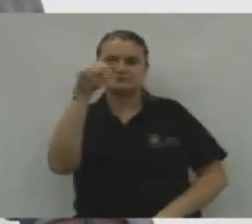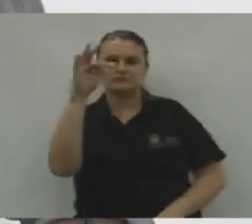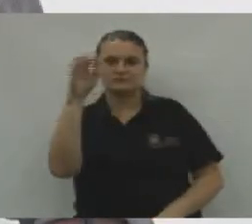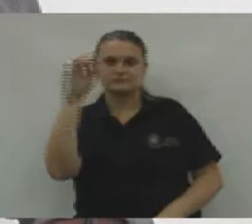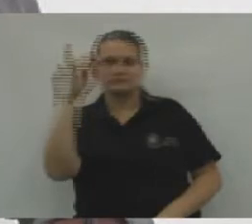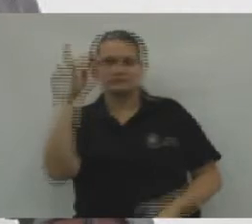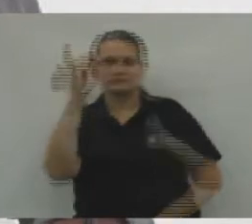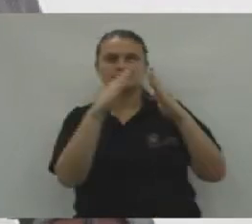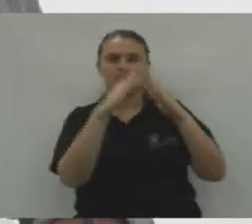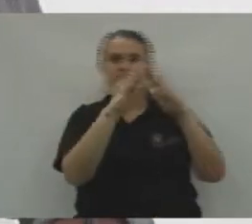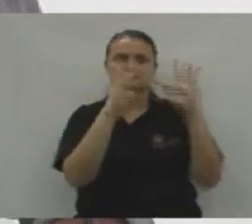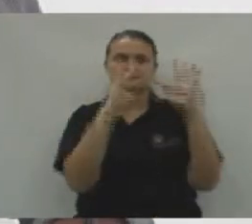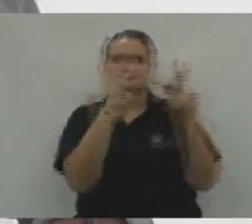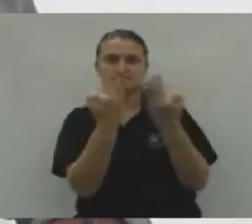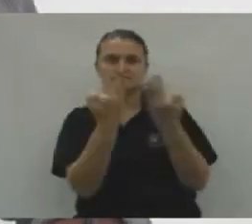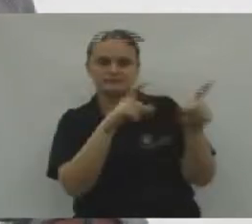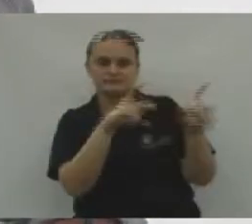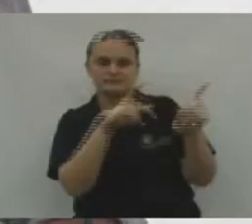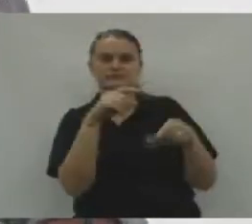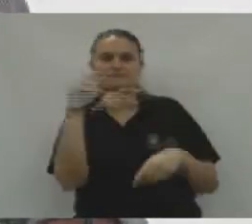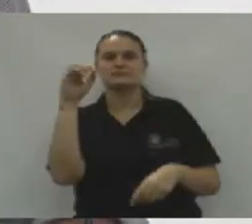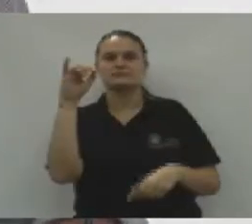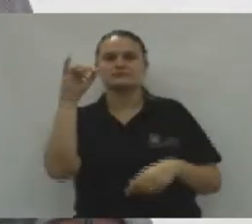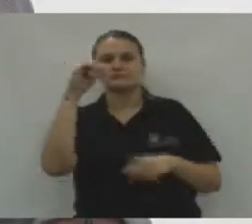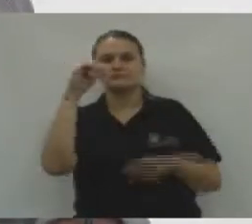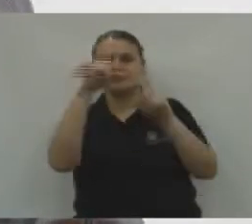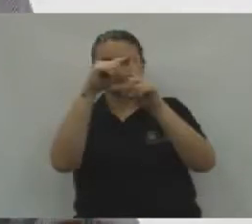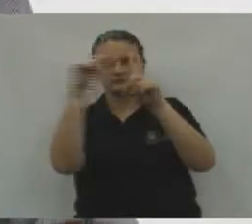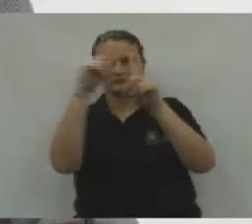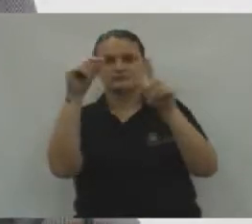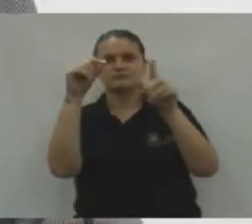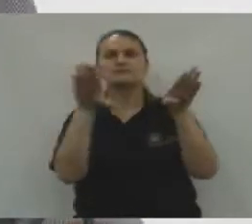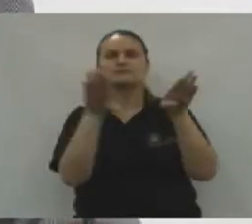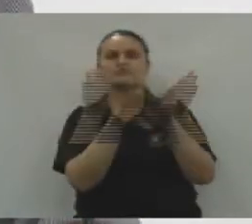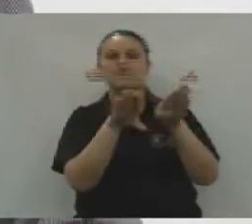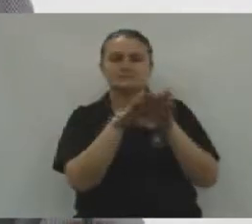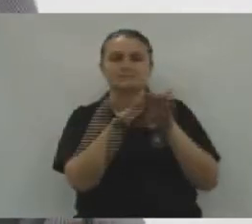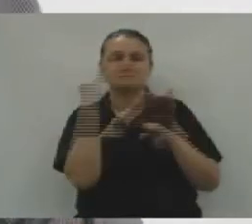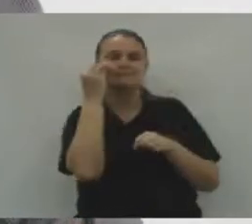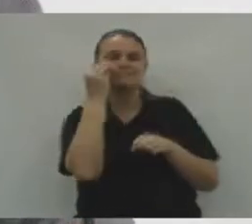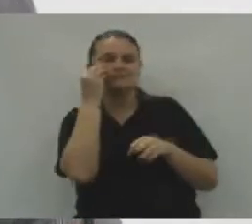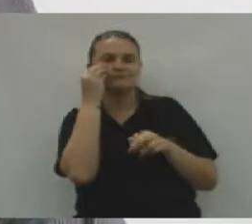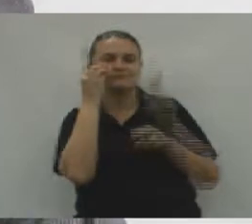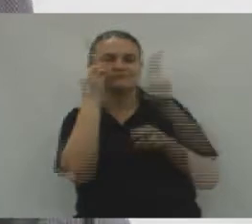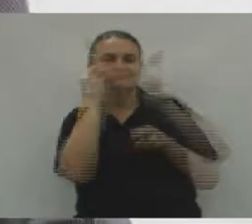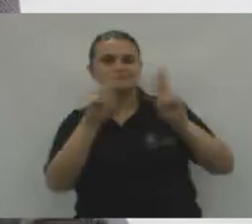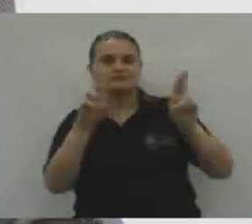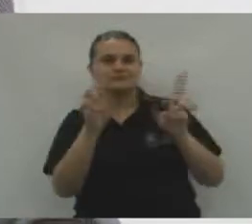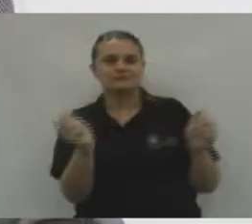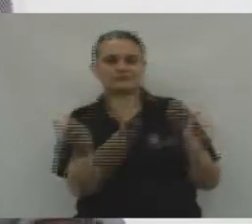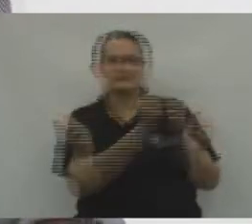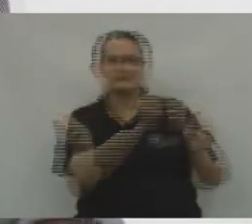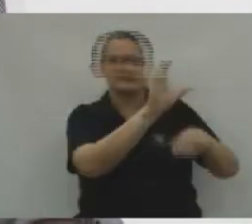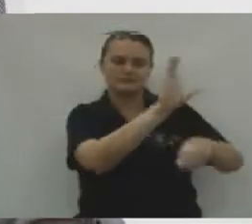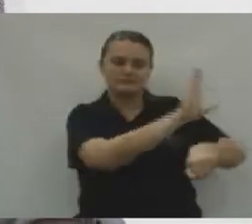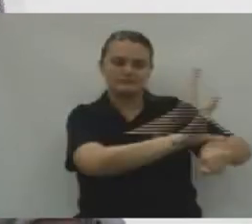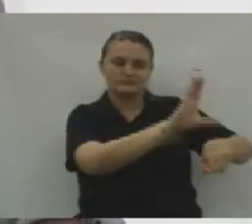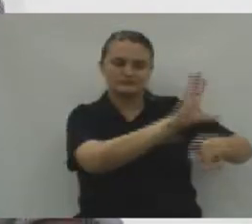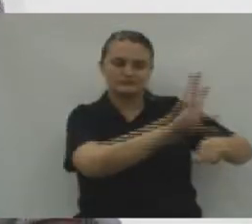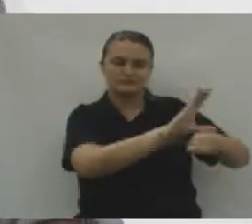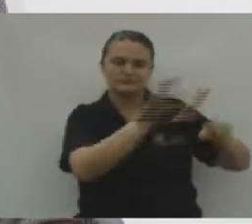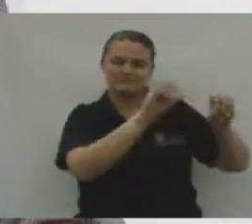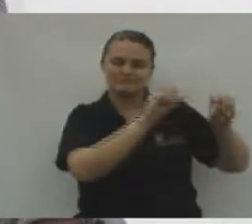Instituto Federal, e tentando trazer as universidades junto para a gente estar capacitando sempre os nossos